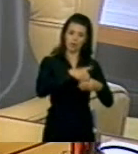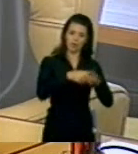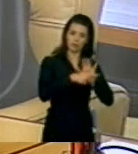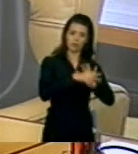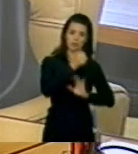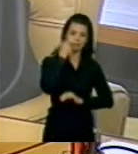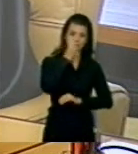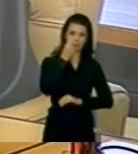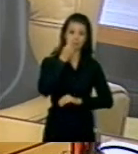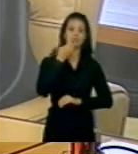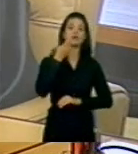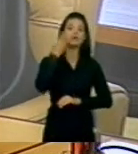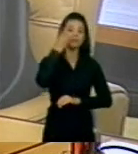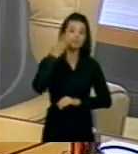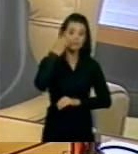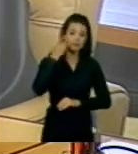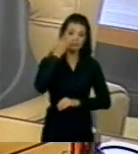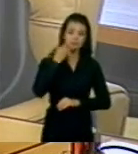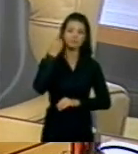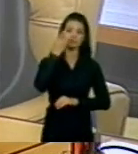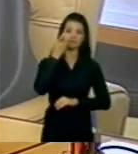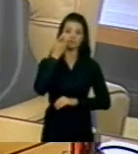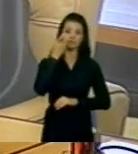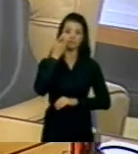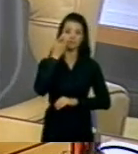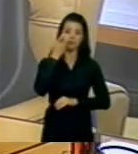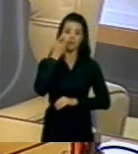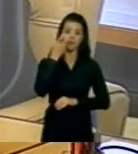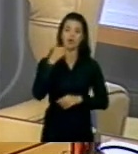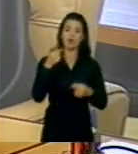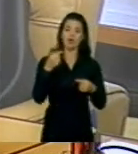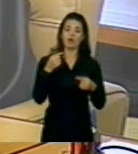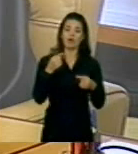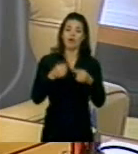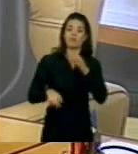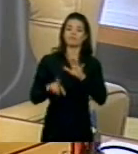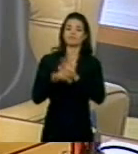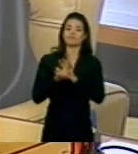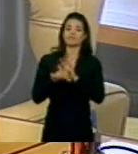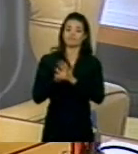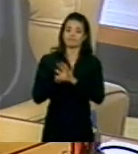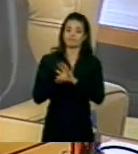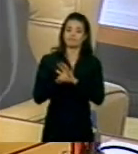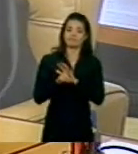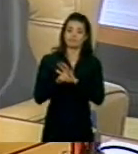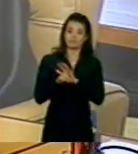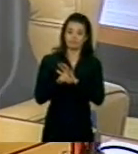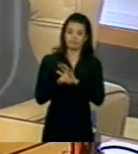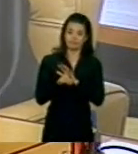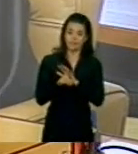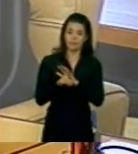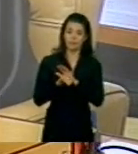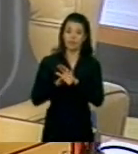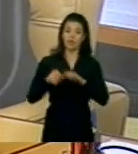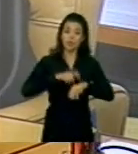parlamentares, eventualmente subsumíveis a algum tipo penal, fossem proferidas com alguma vinculação ao exercício